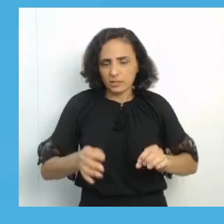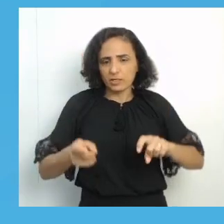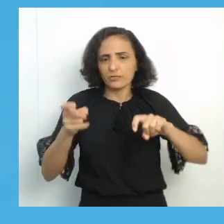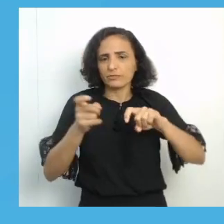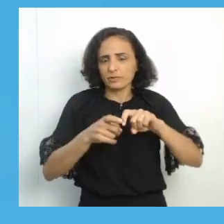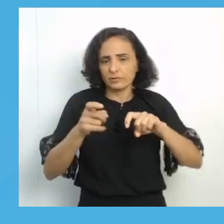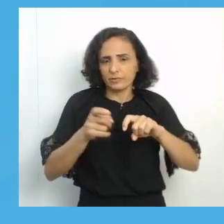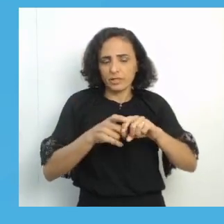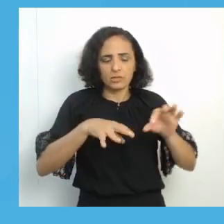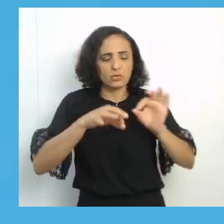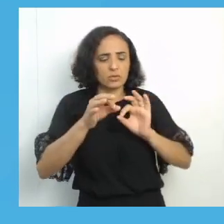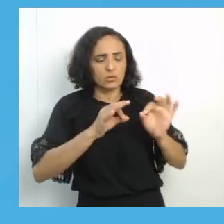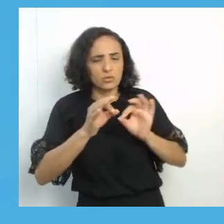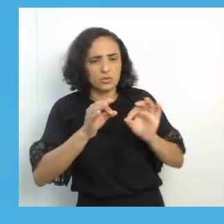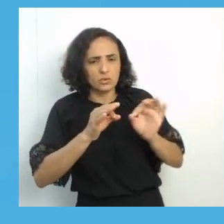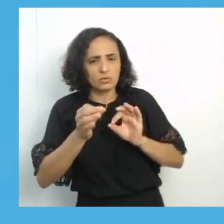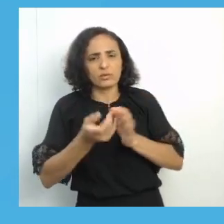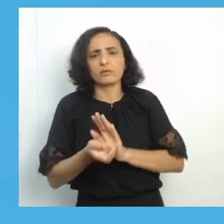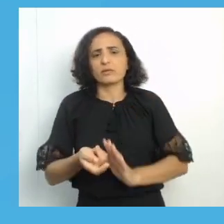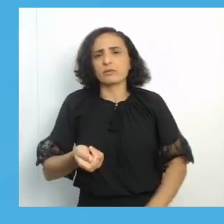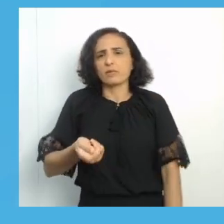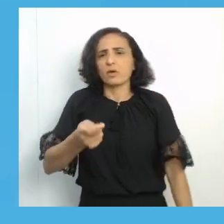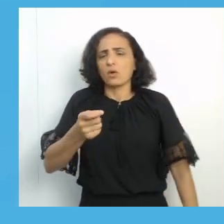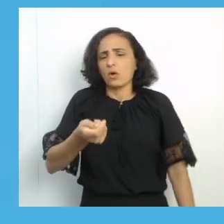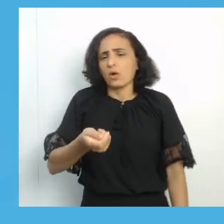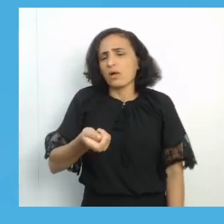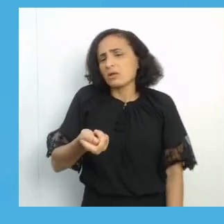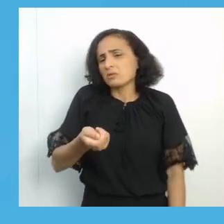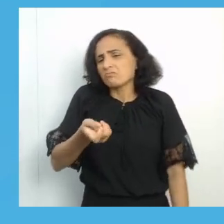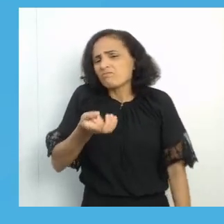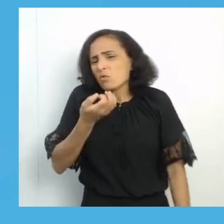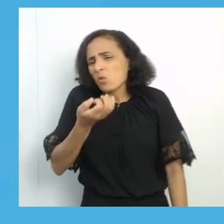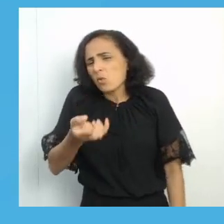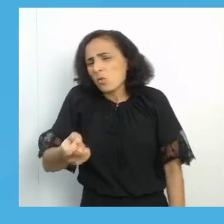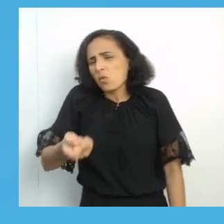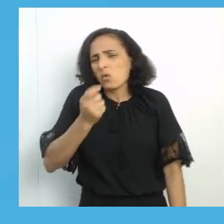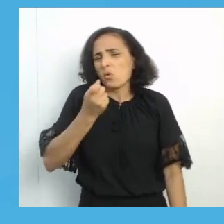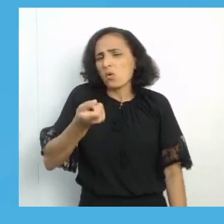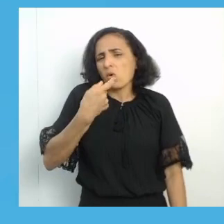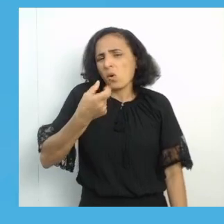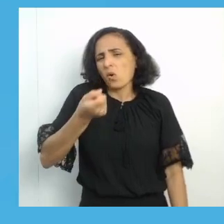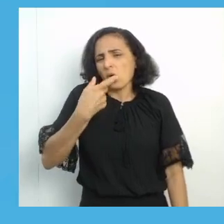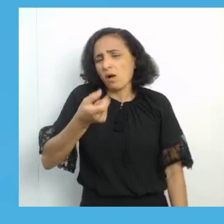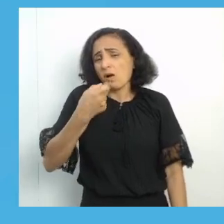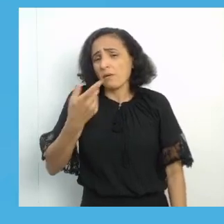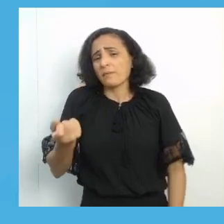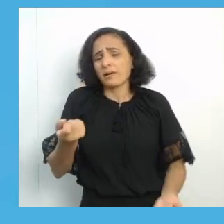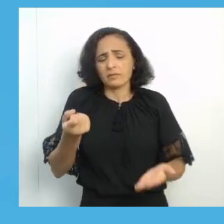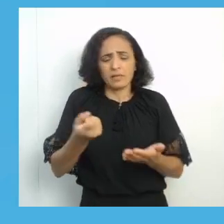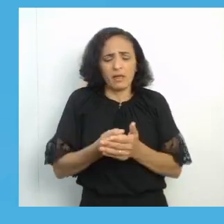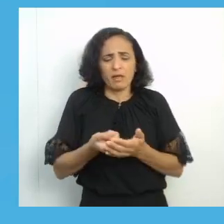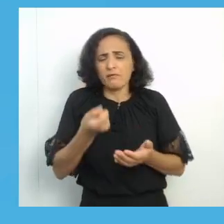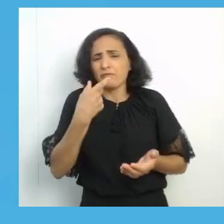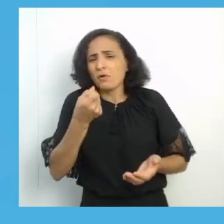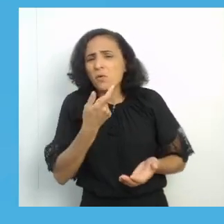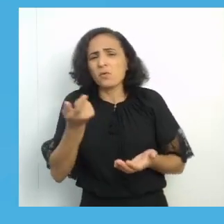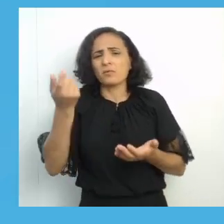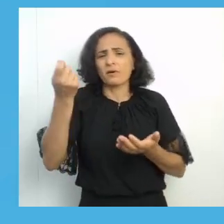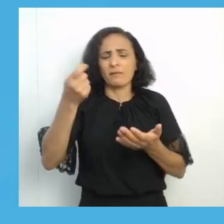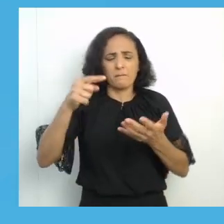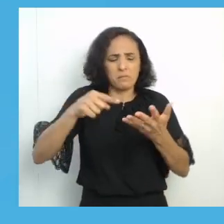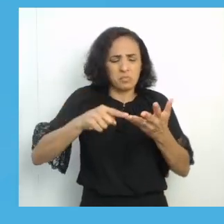ele tem uma overdose, uma síndrome de abstinência grave, complicações clínicas,